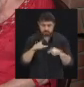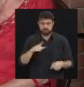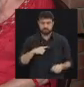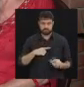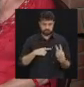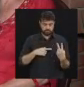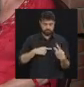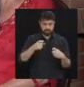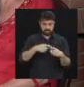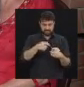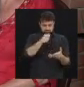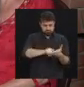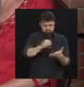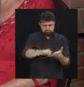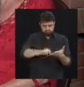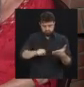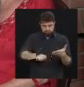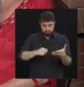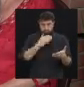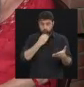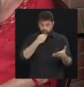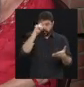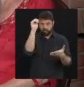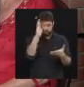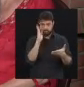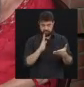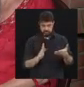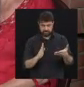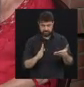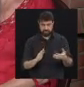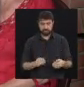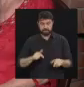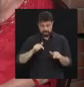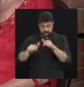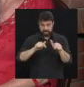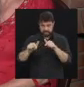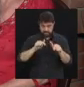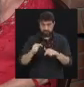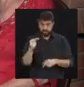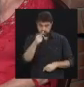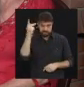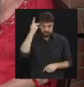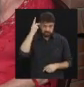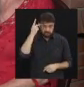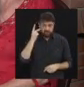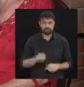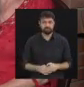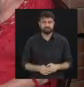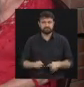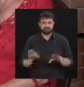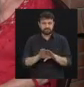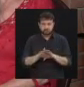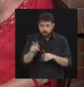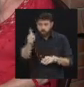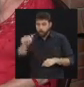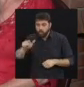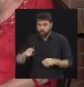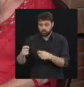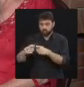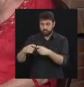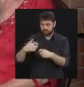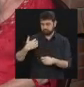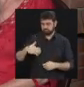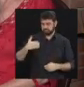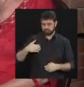Dr. Carlos Souza Dias, que até hoje na clínica lá na Santa Casa, e um médico argentino que eu não